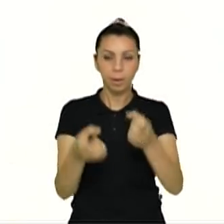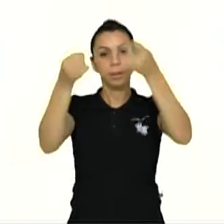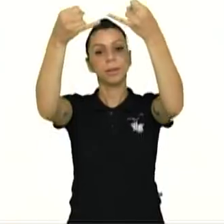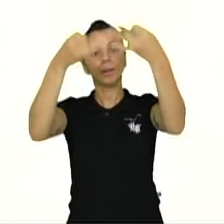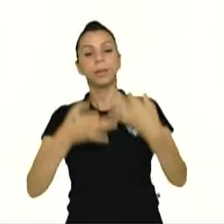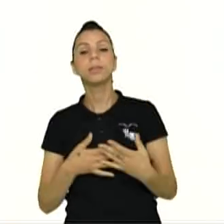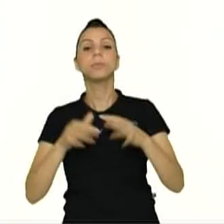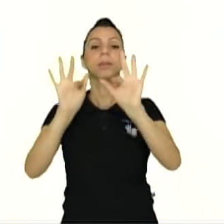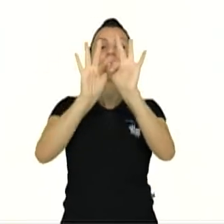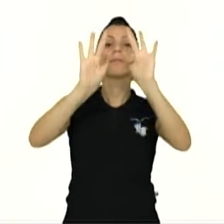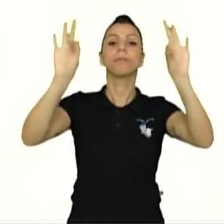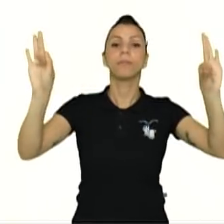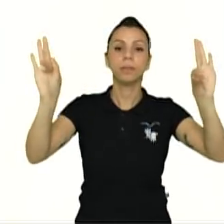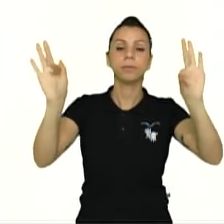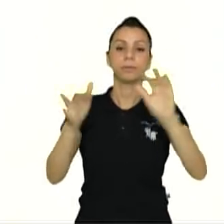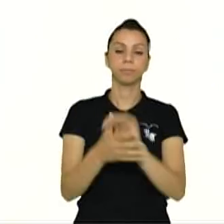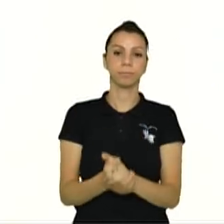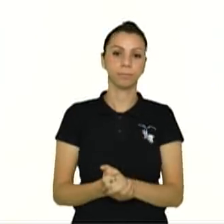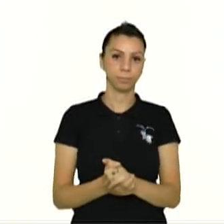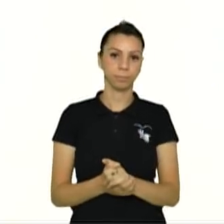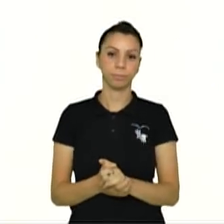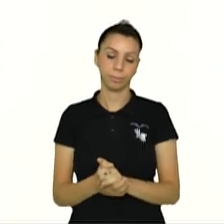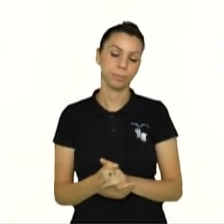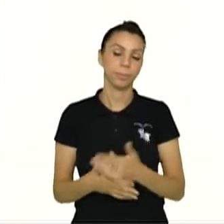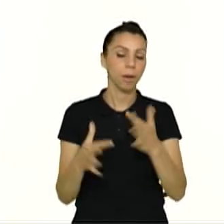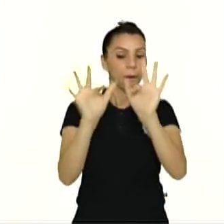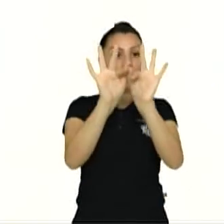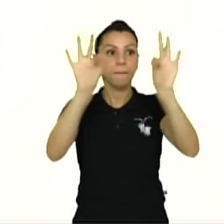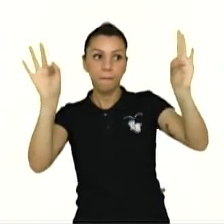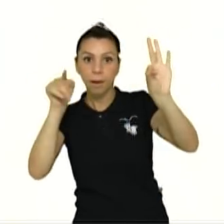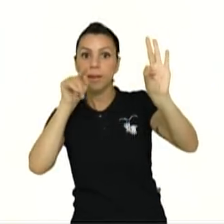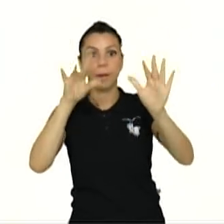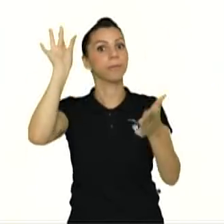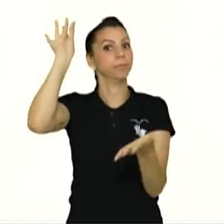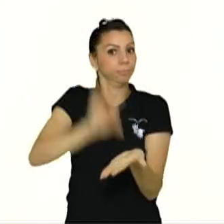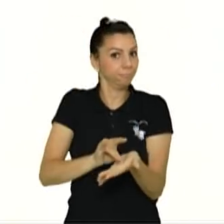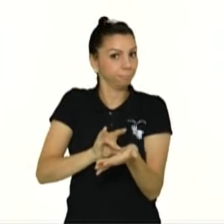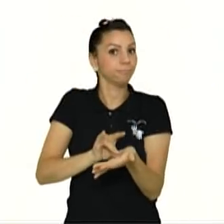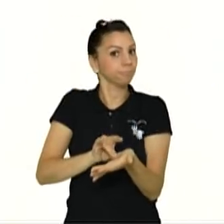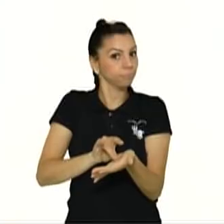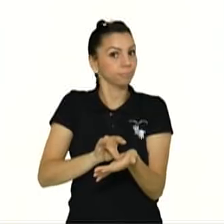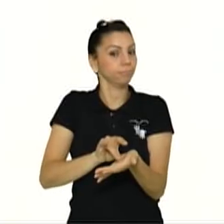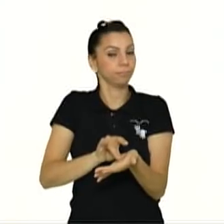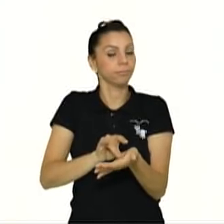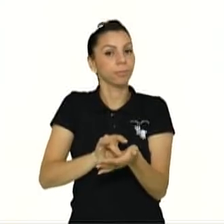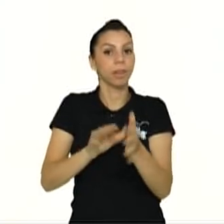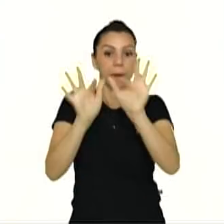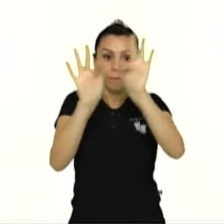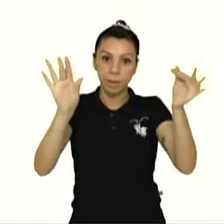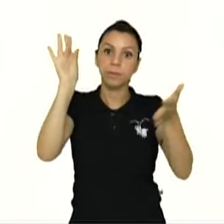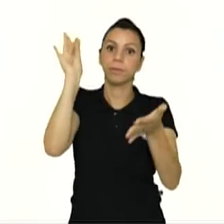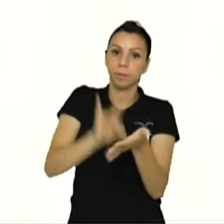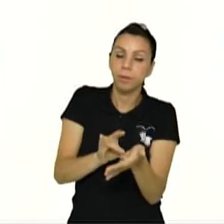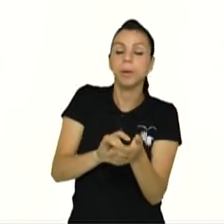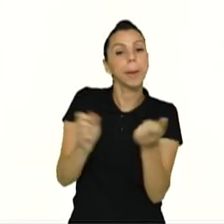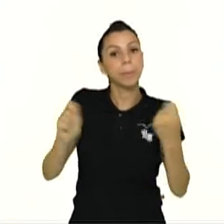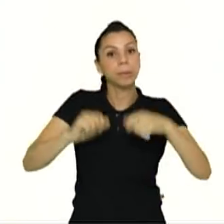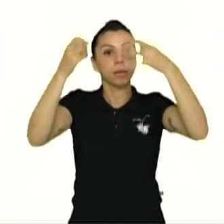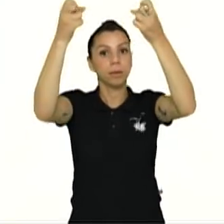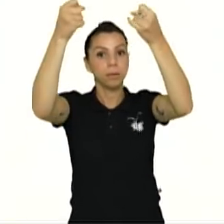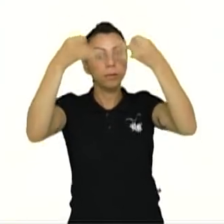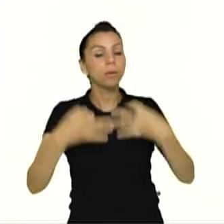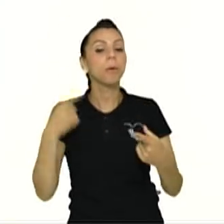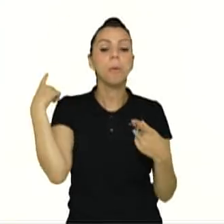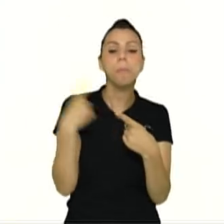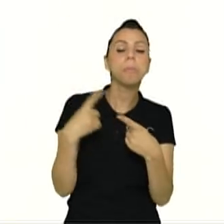a seguinte frase. Então vamos lá. Essa frase ela é uma frase verdadeira, tá? A frase é verdadeira e você vai ter que explicar então